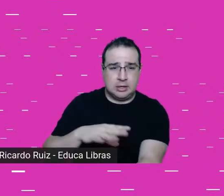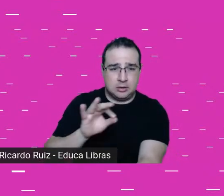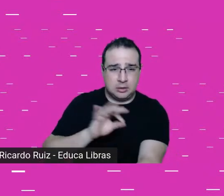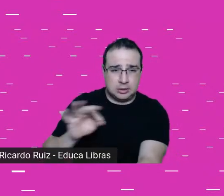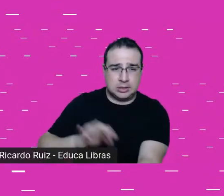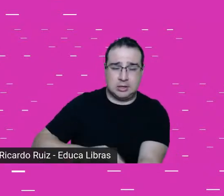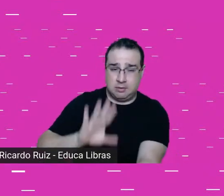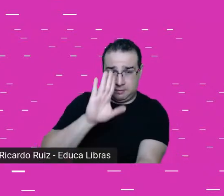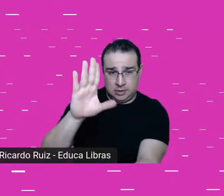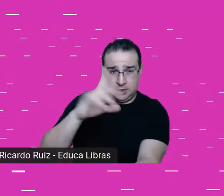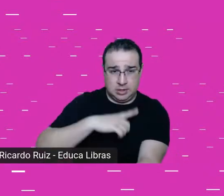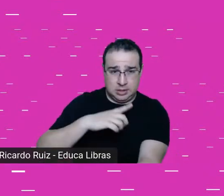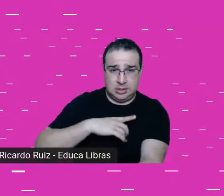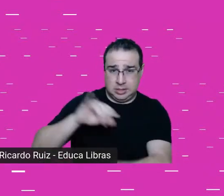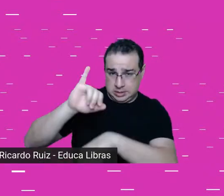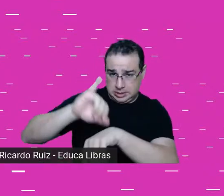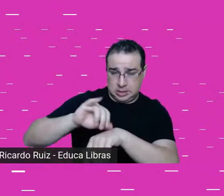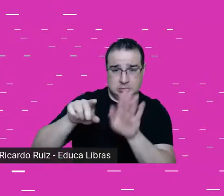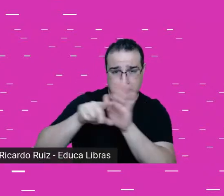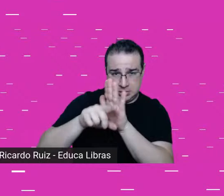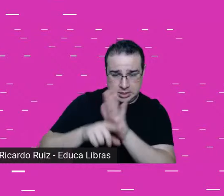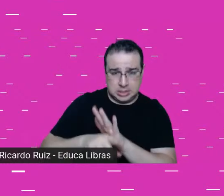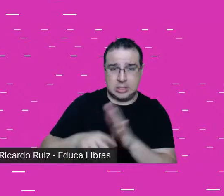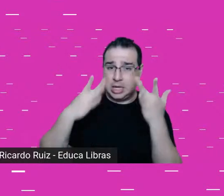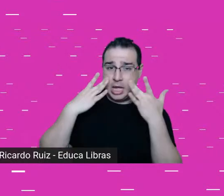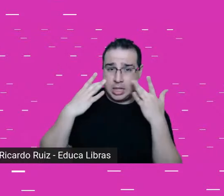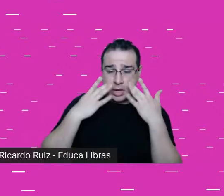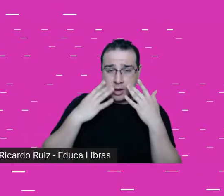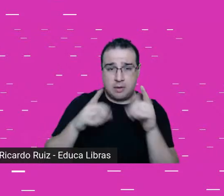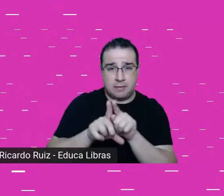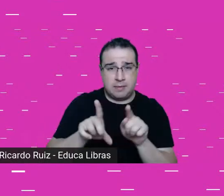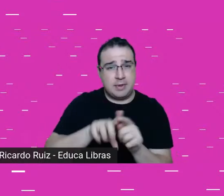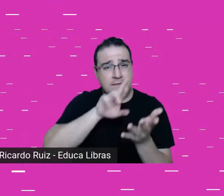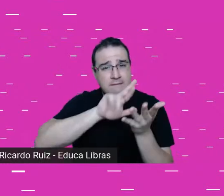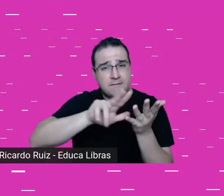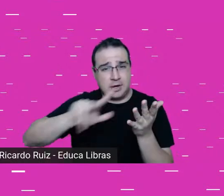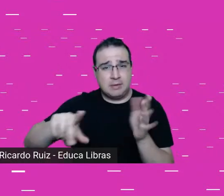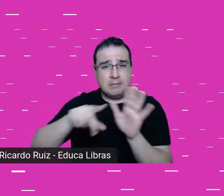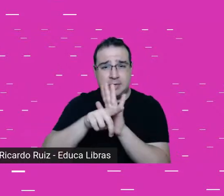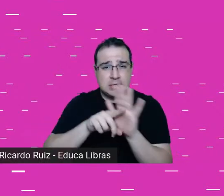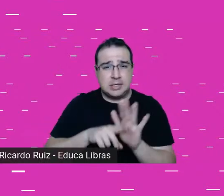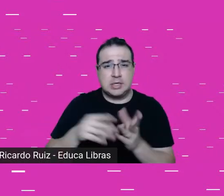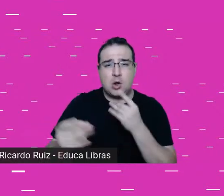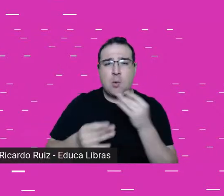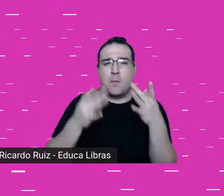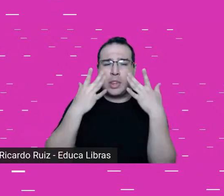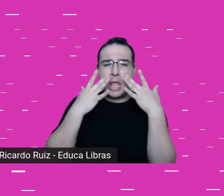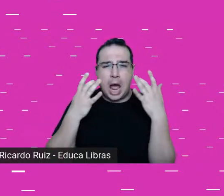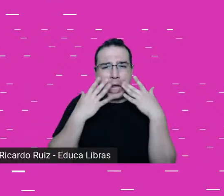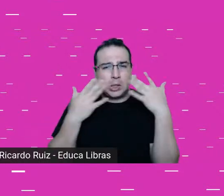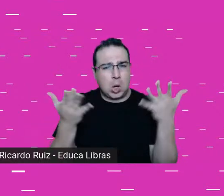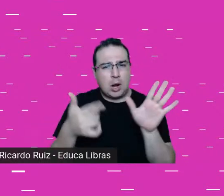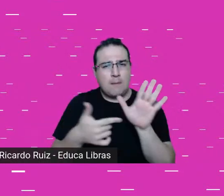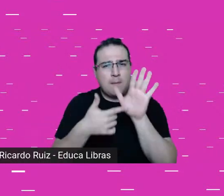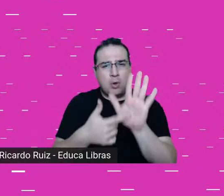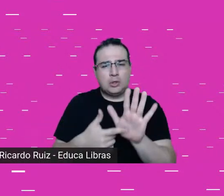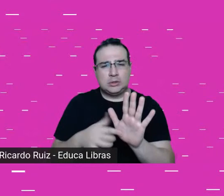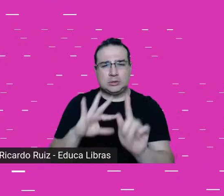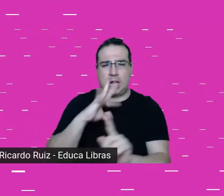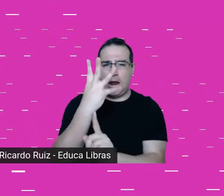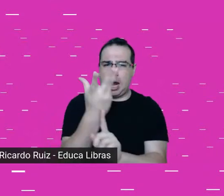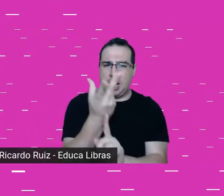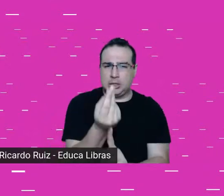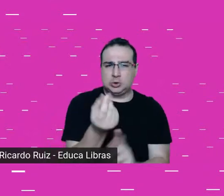da direção do Centro de Pesquisa Teatral, e as diversas formas do fazer teatral na